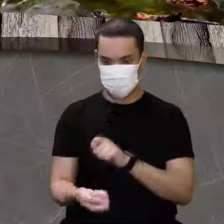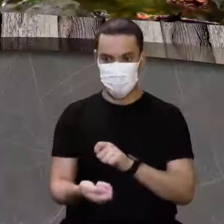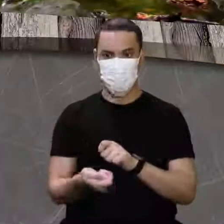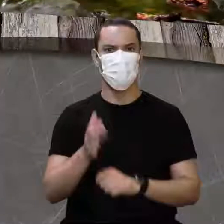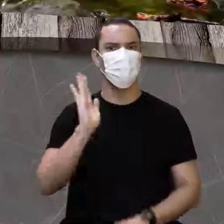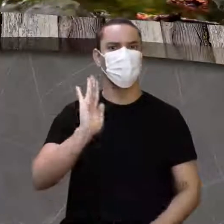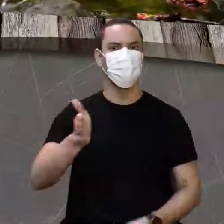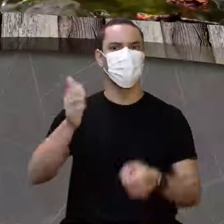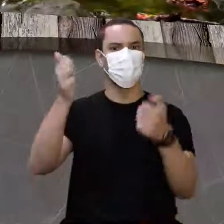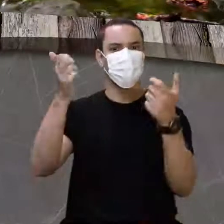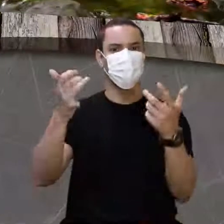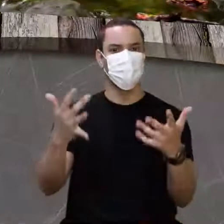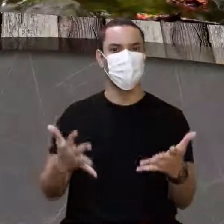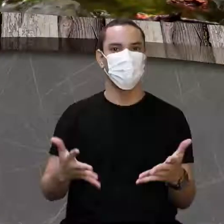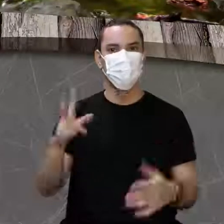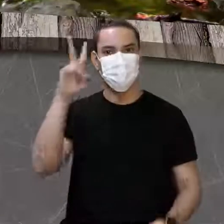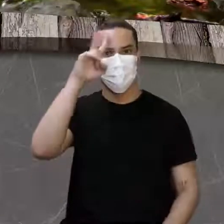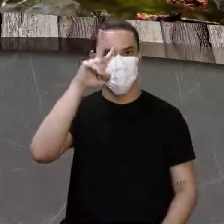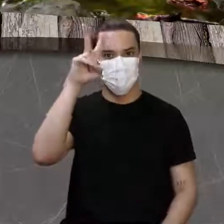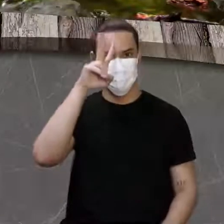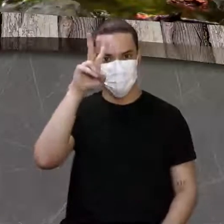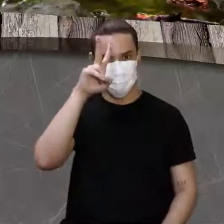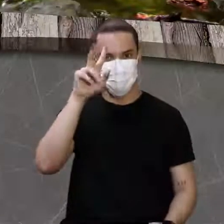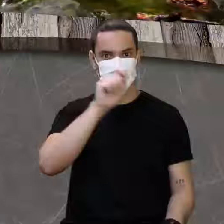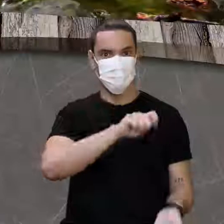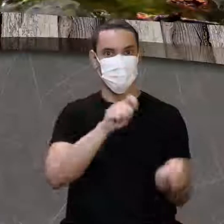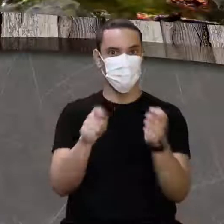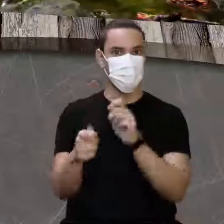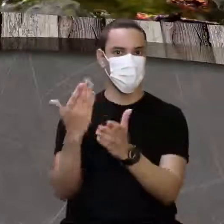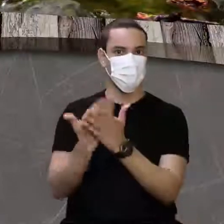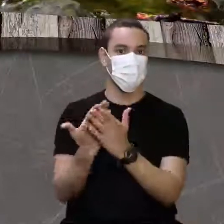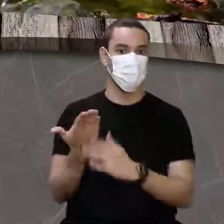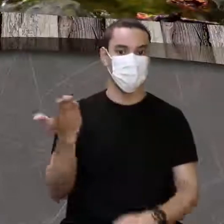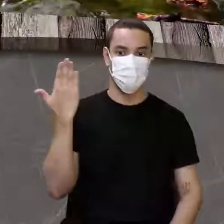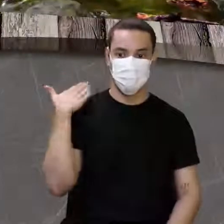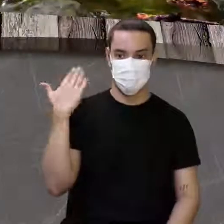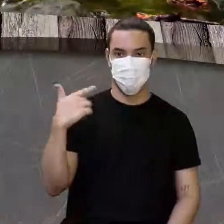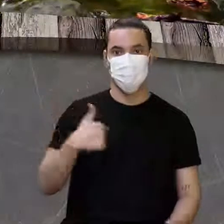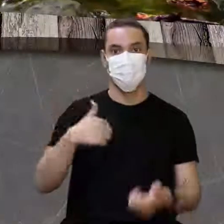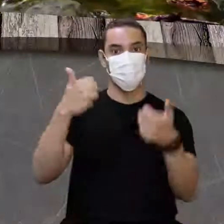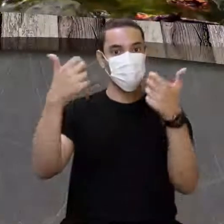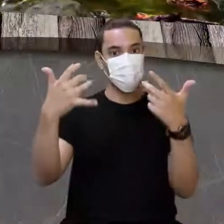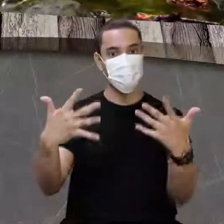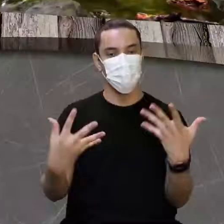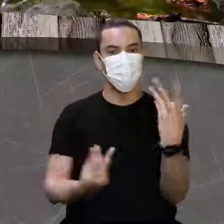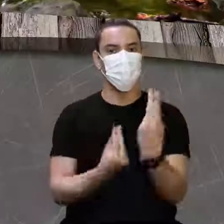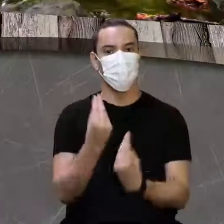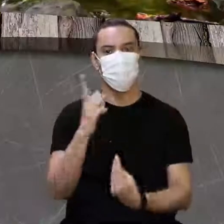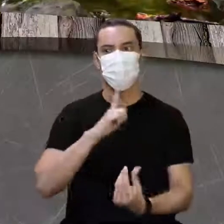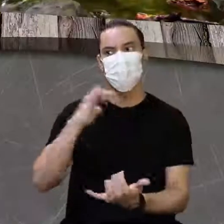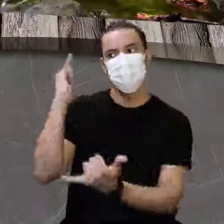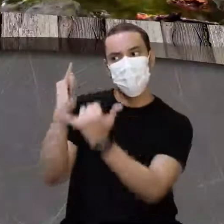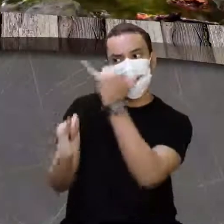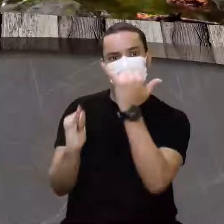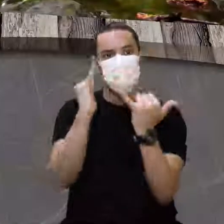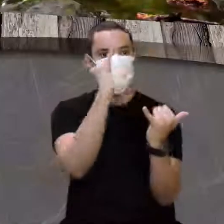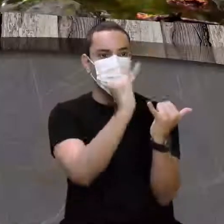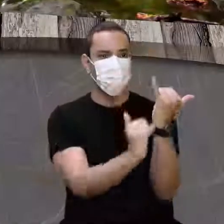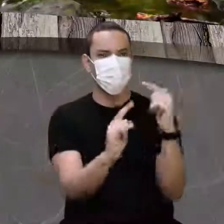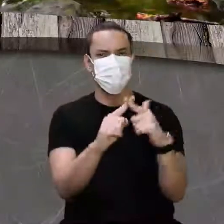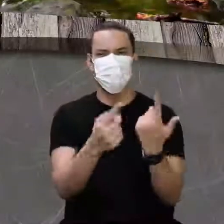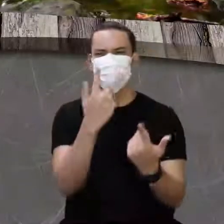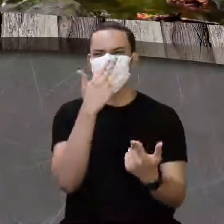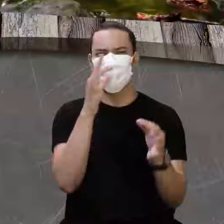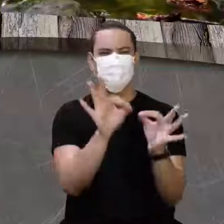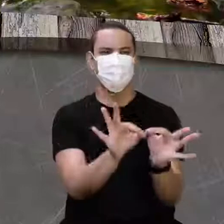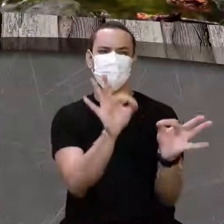já falou aqui de convergências adaptativas, não é? Então, aqueles organismos que têm estruturas semelhantes, mas que são bem